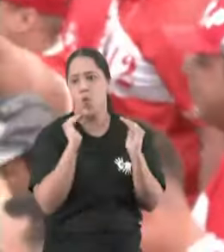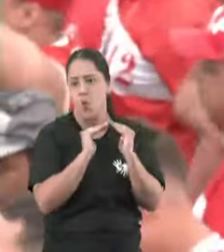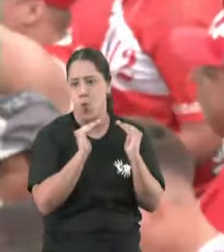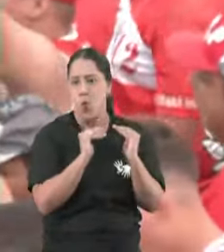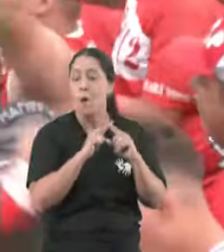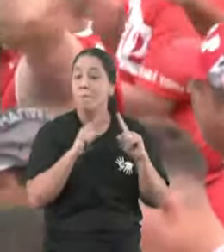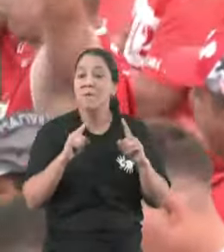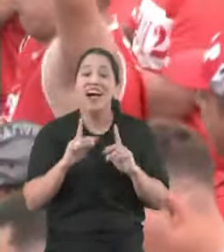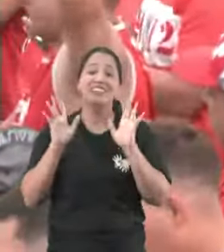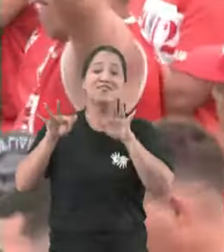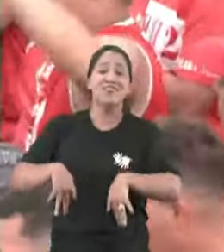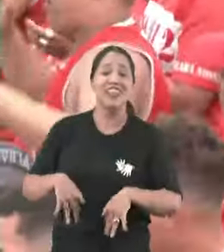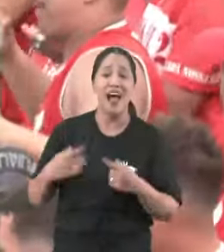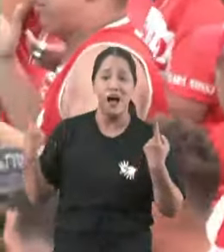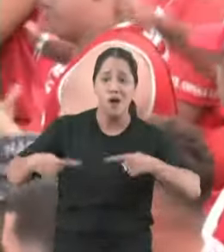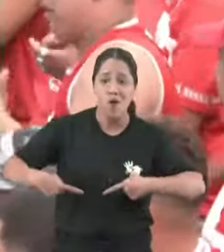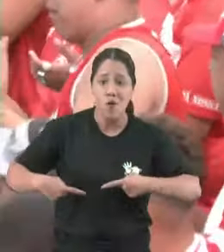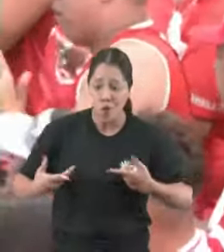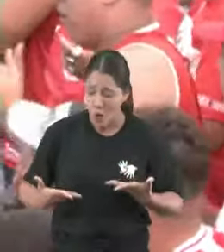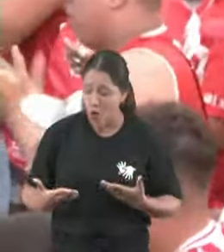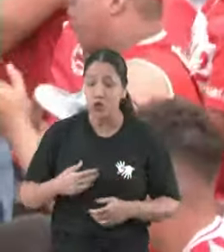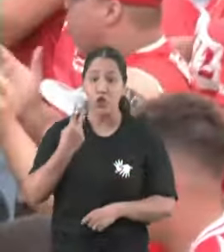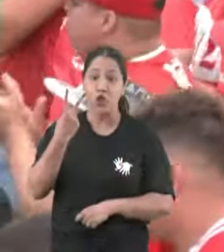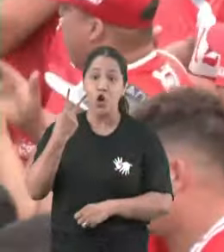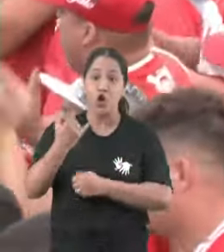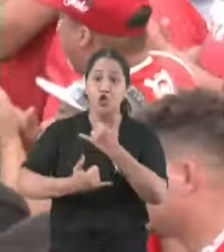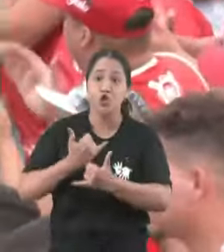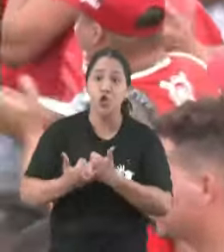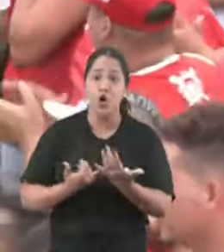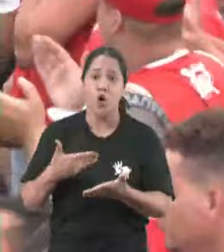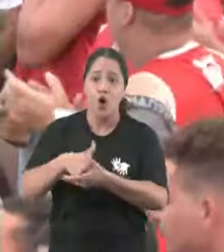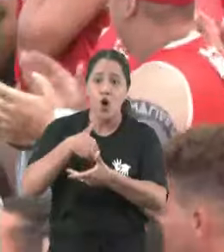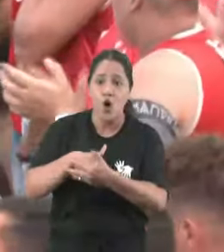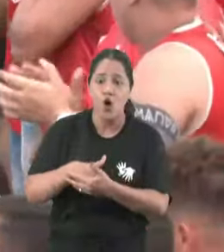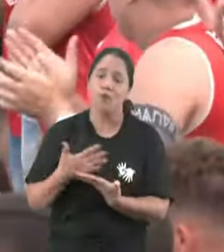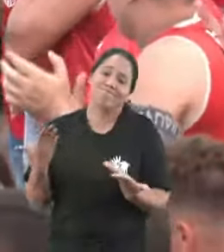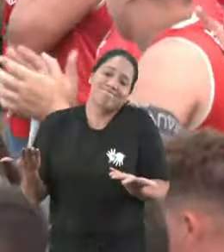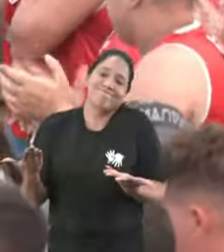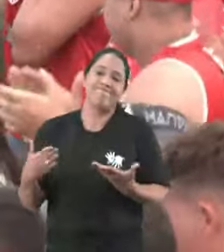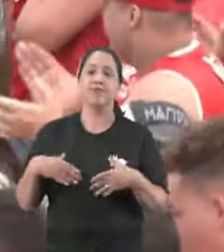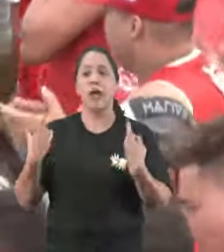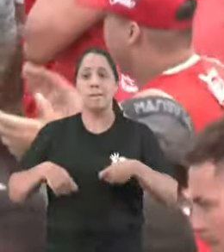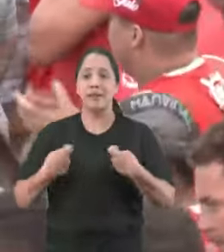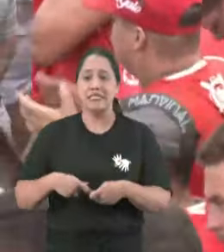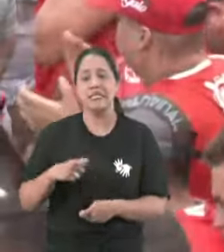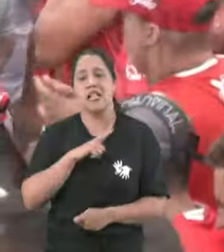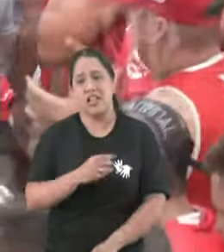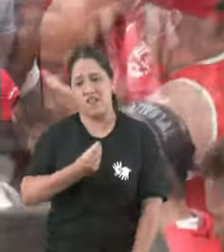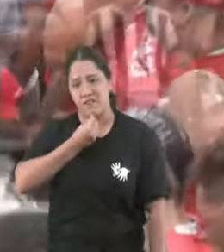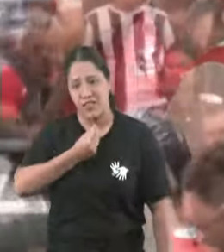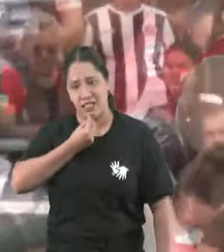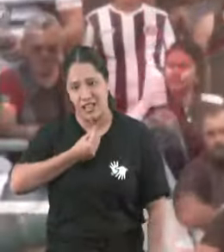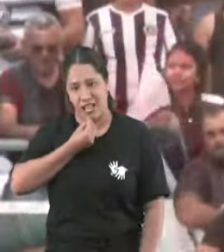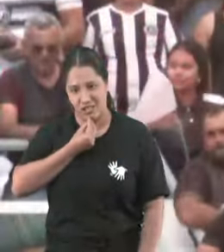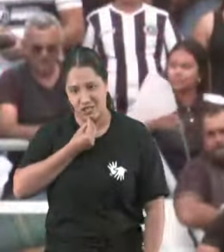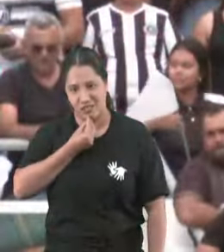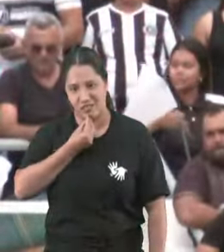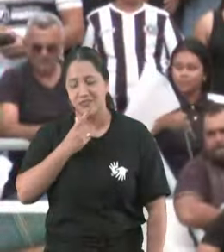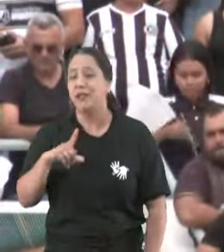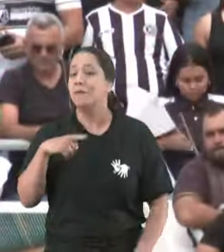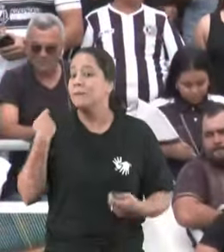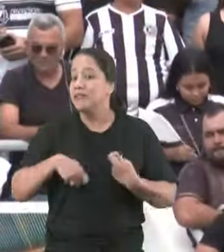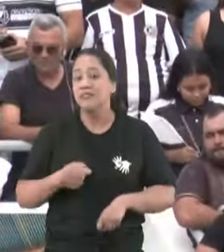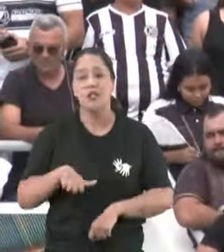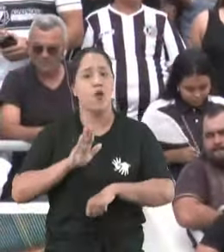uma final em dois jogos, você precisa criar uma vantagem, precisa criar um momento